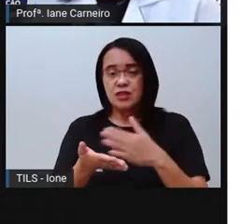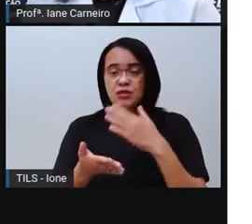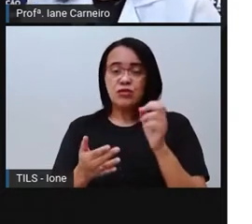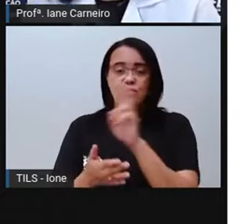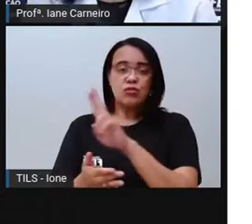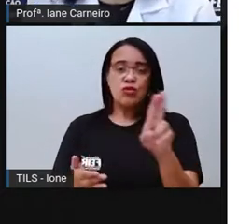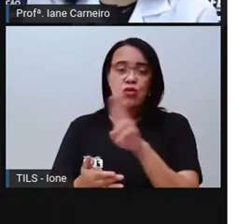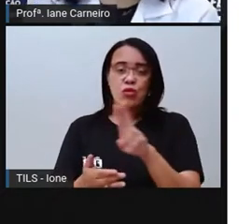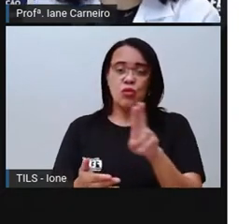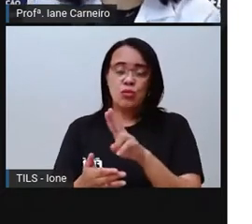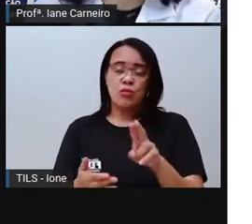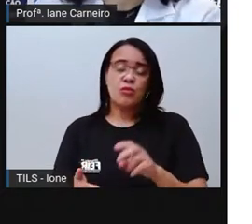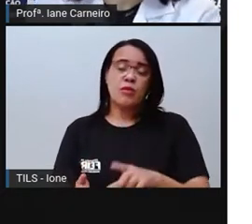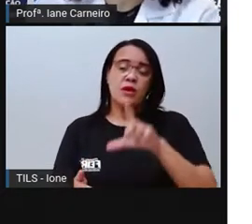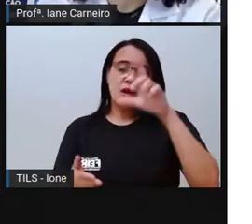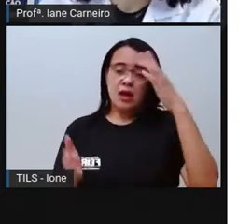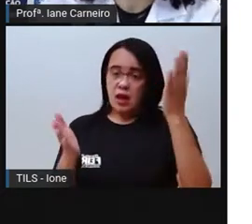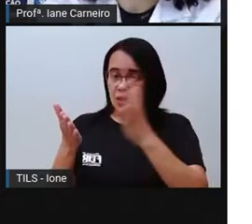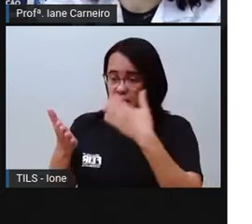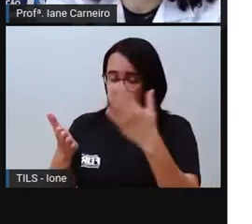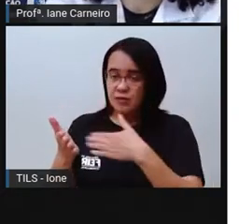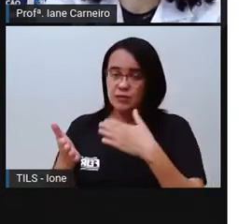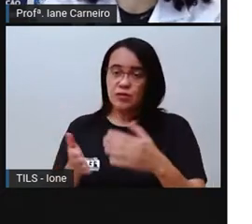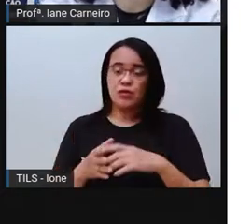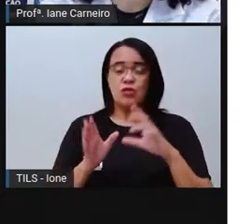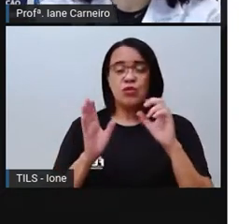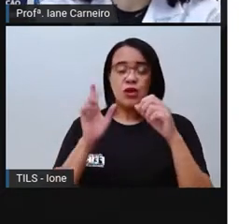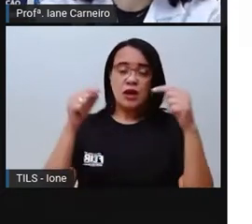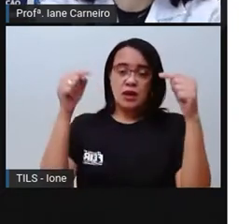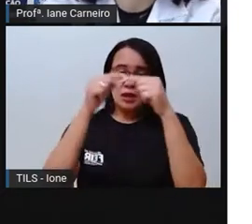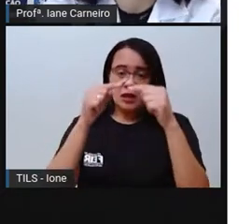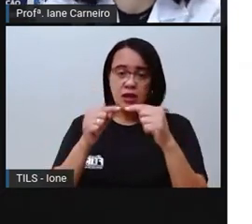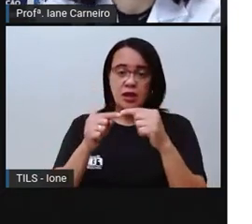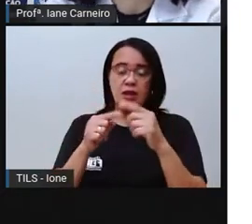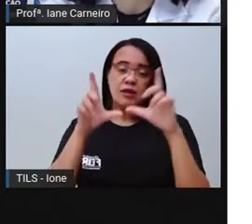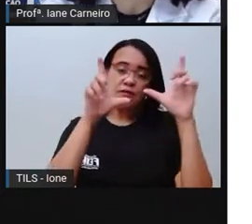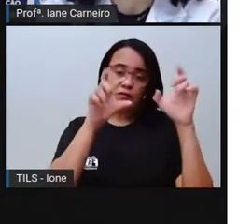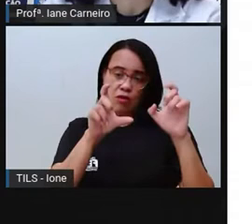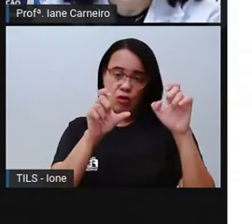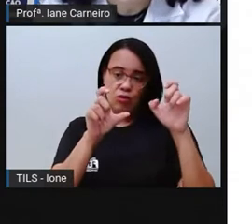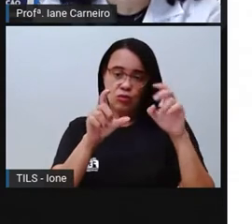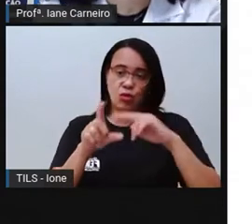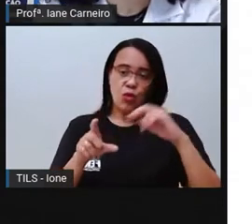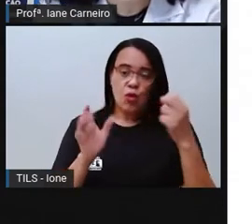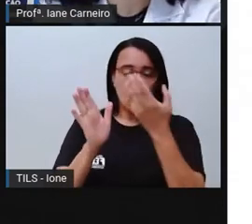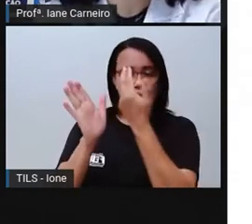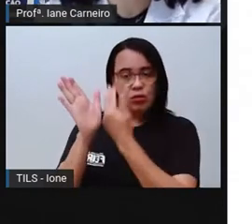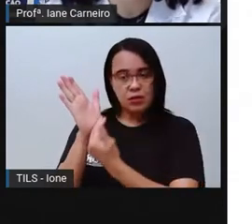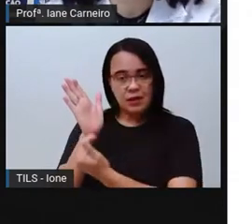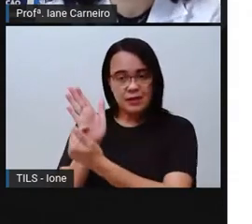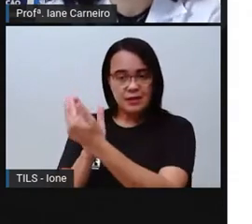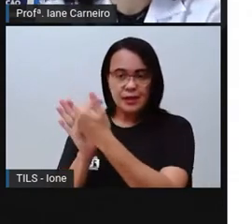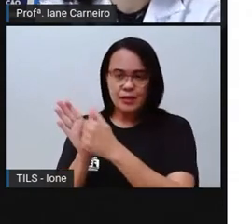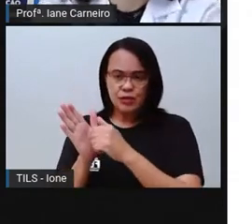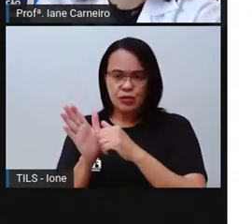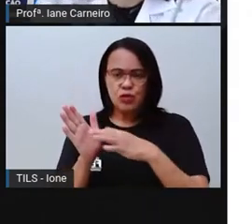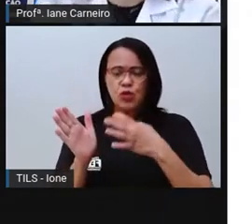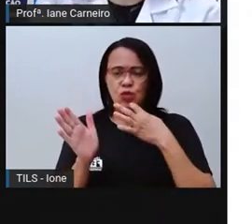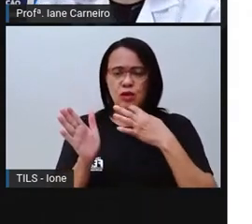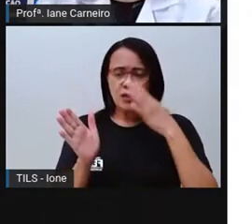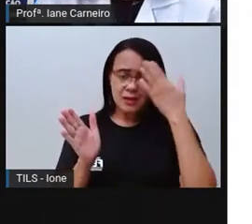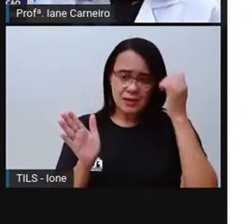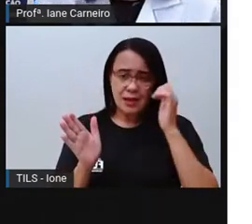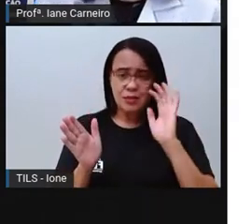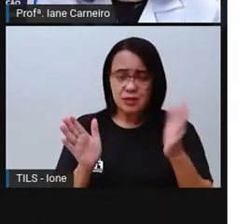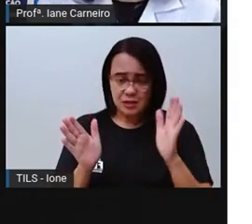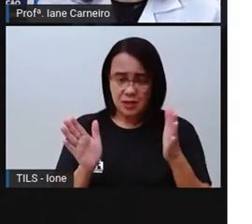vocês sabem o que é um livro imagem. Já ouviram falar nesse tipo de livro? Eu acho que vocês já leram, né?